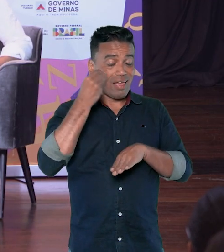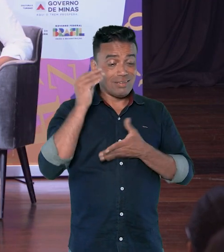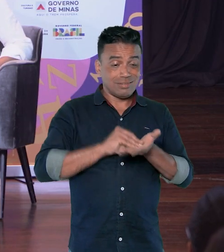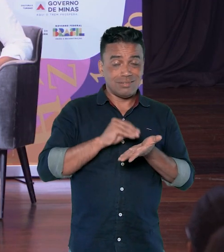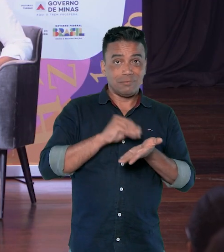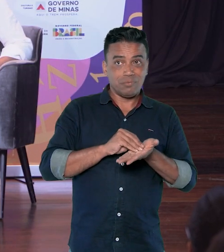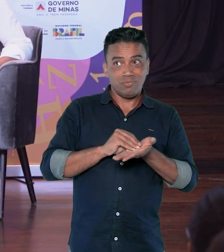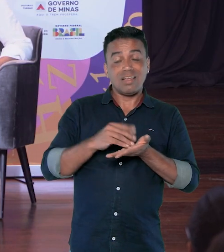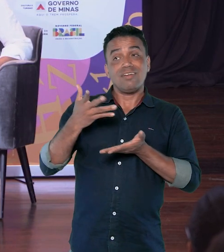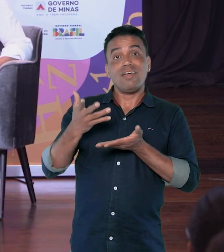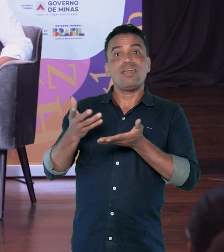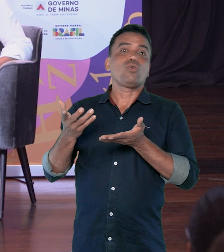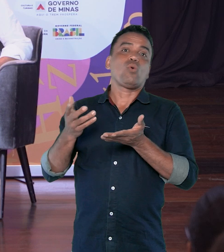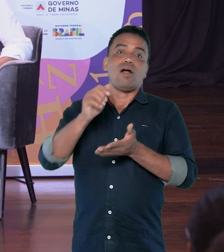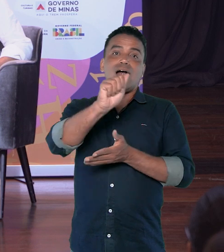Pele,